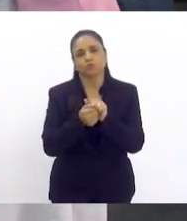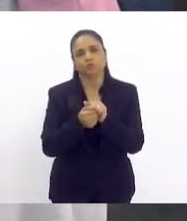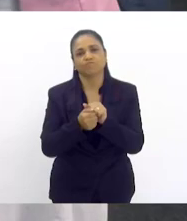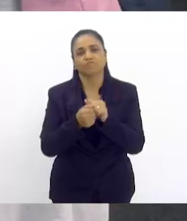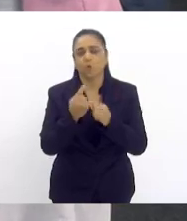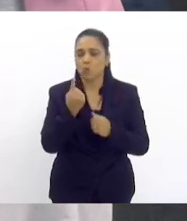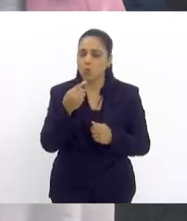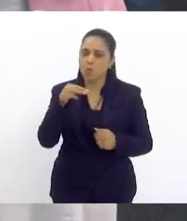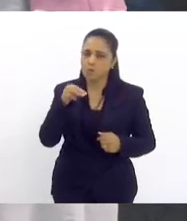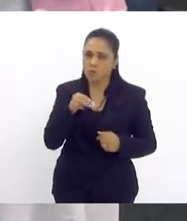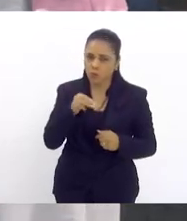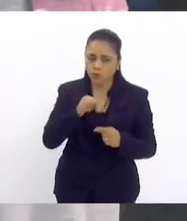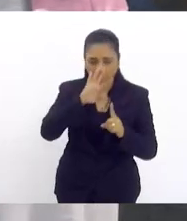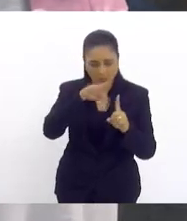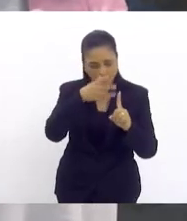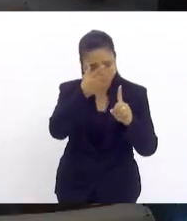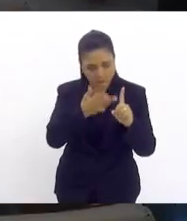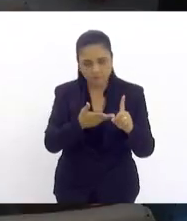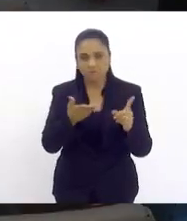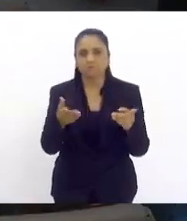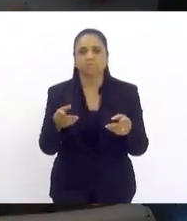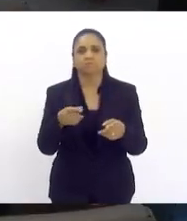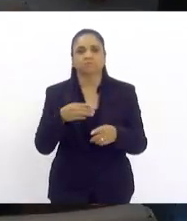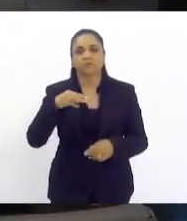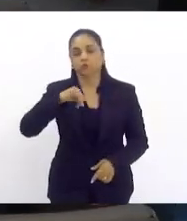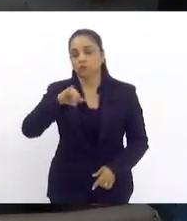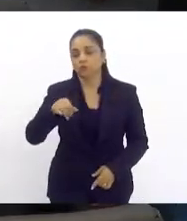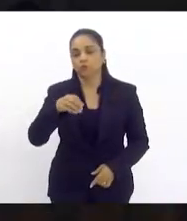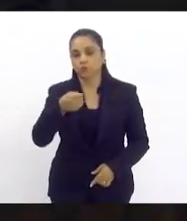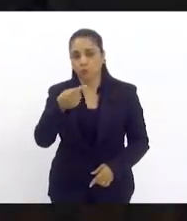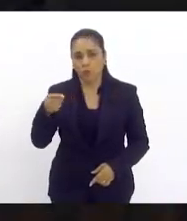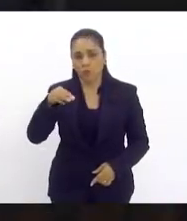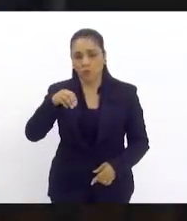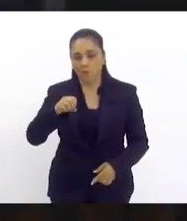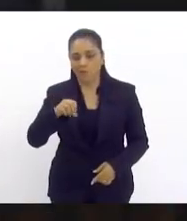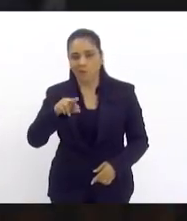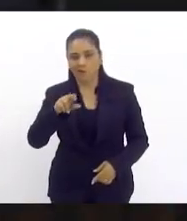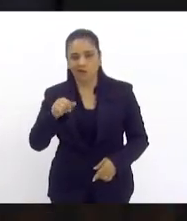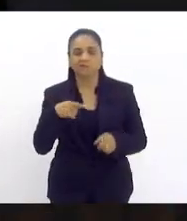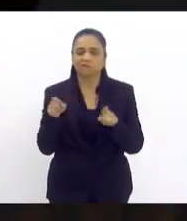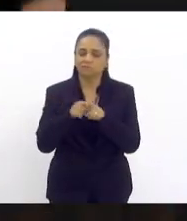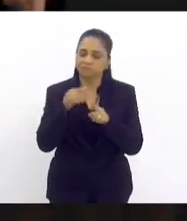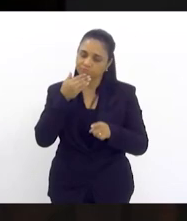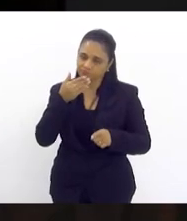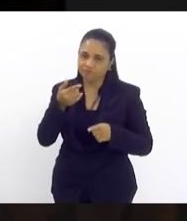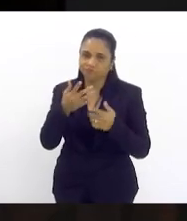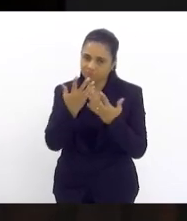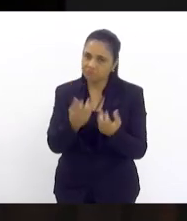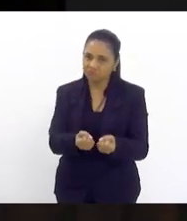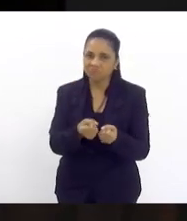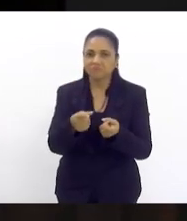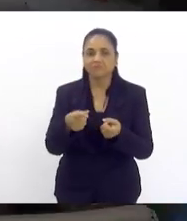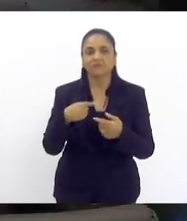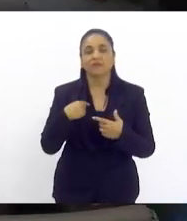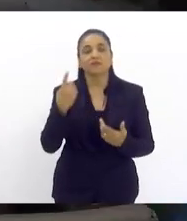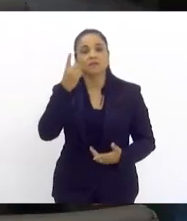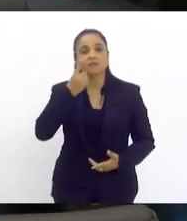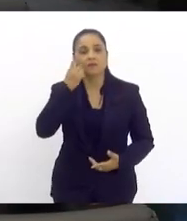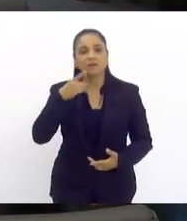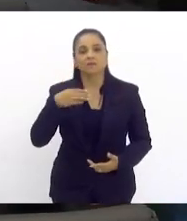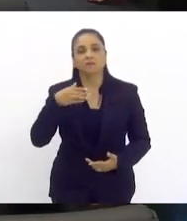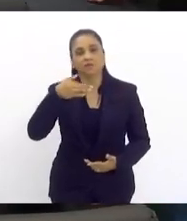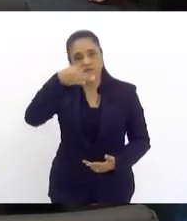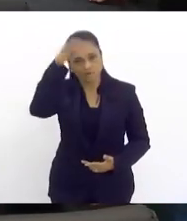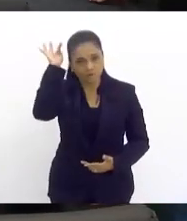minuto de silêncio também o senhor João Moraes. Com certeza, deputado Serafim, deferido pedido de Vossa Excelência. Deputado Fred Pacheco. Pela